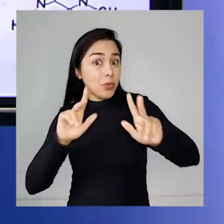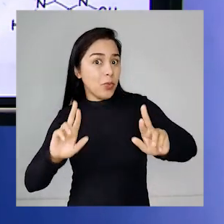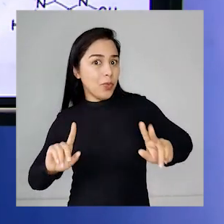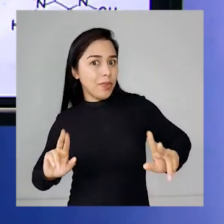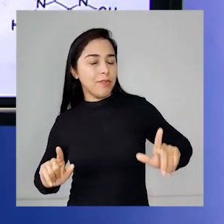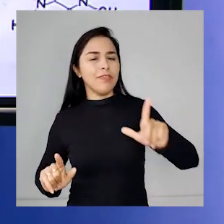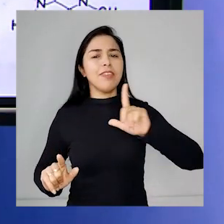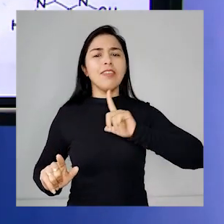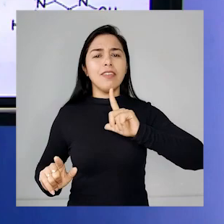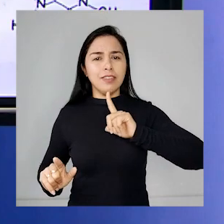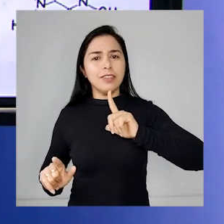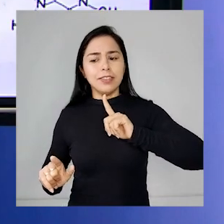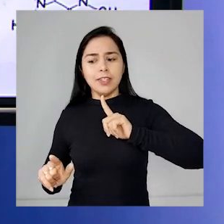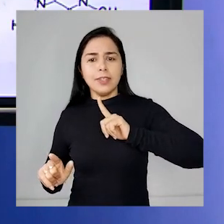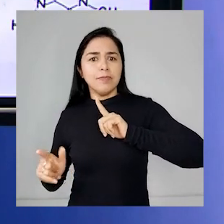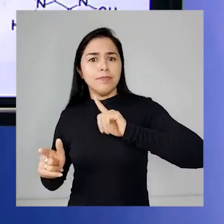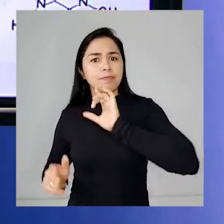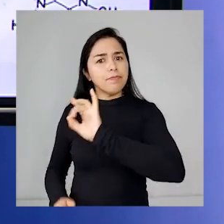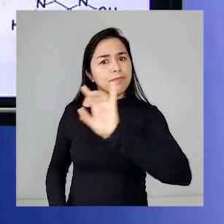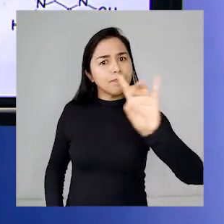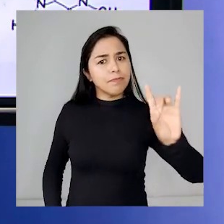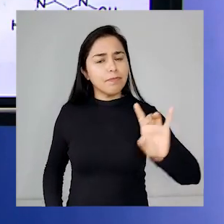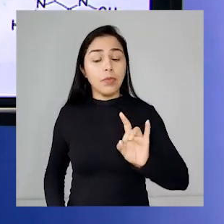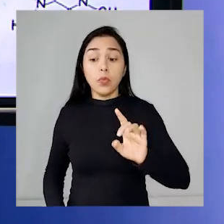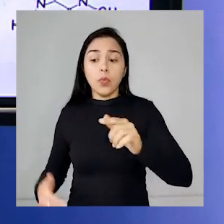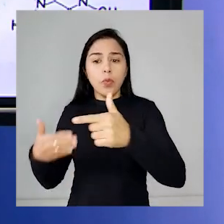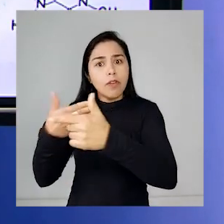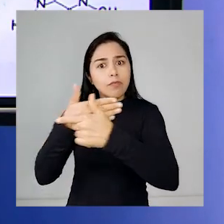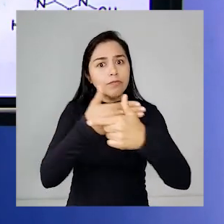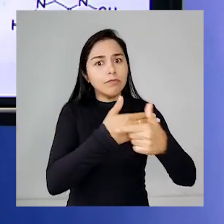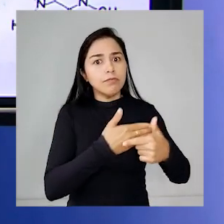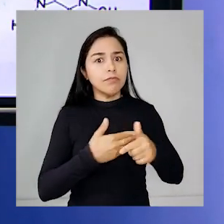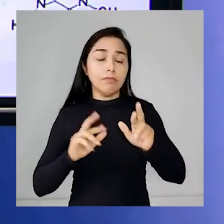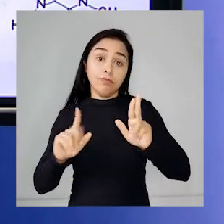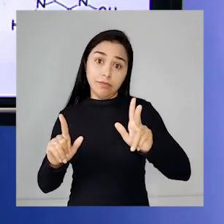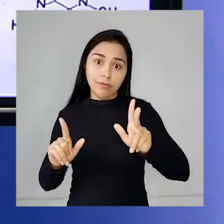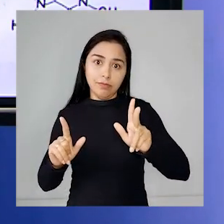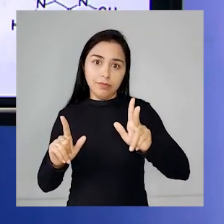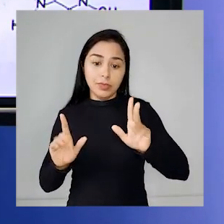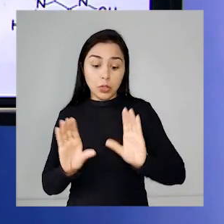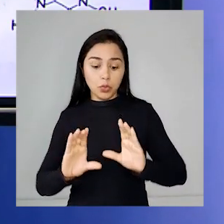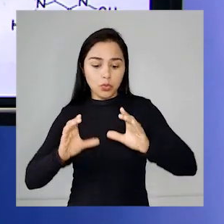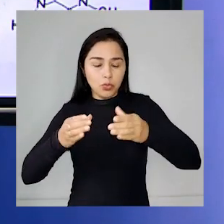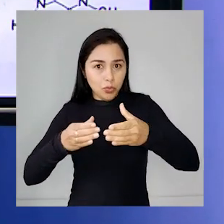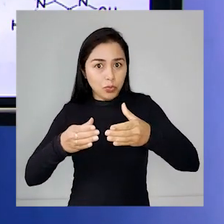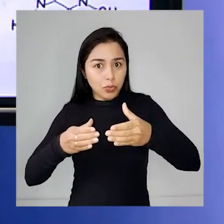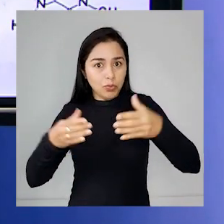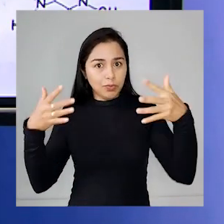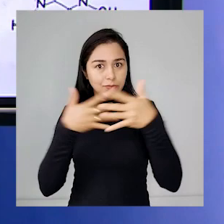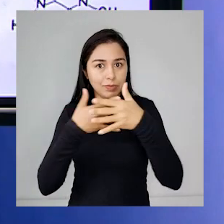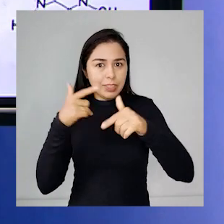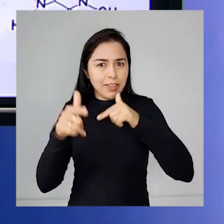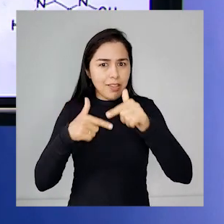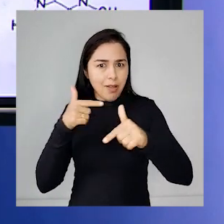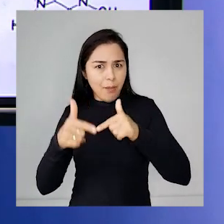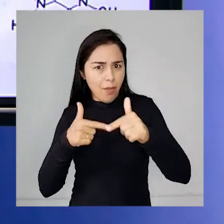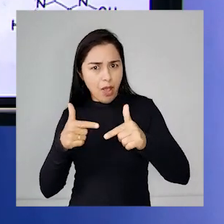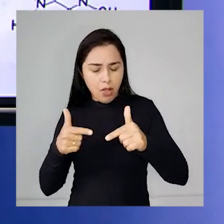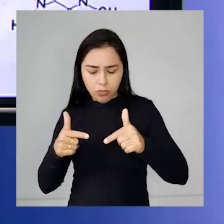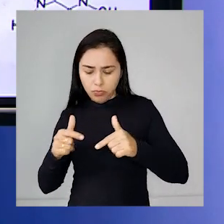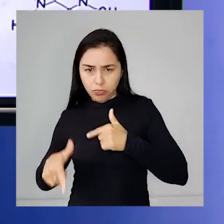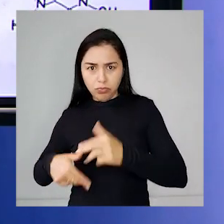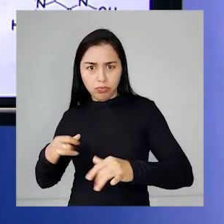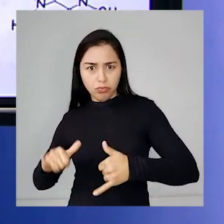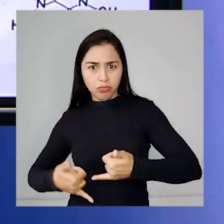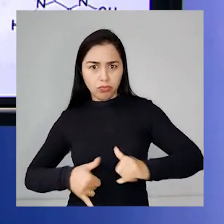uma função específica, que trabalha em conjunto com os outros tecidos para que nós possamos ter um bom